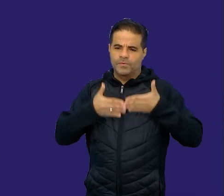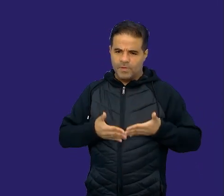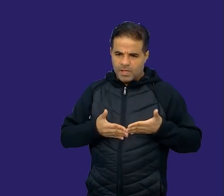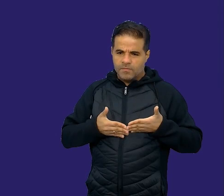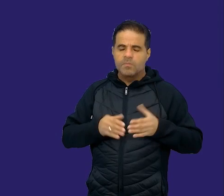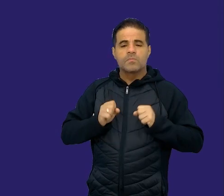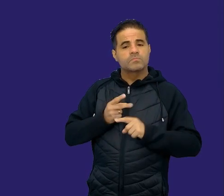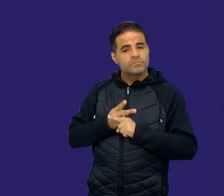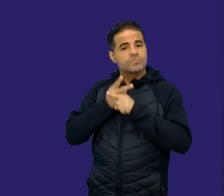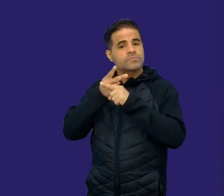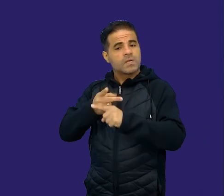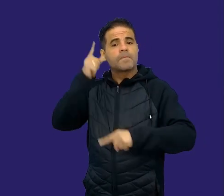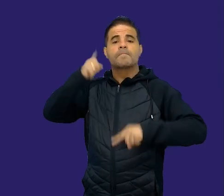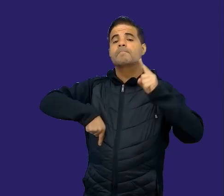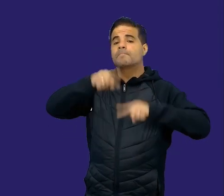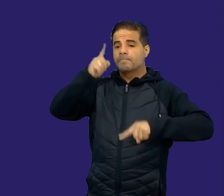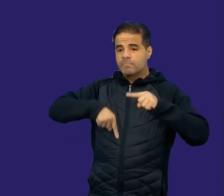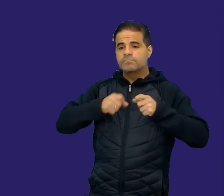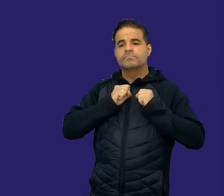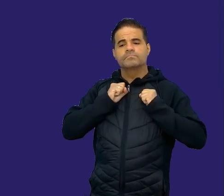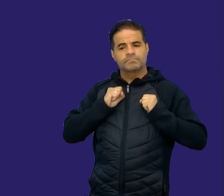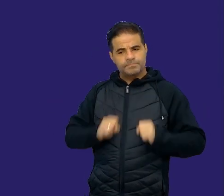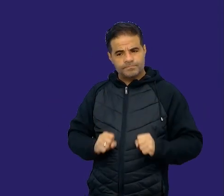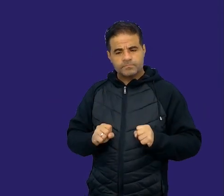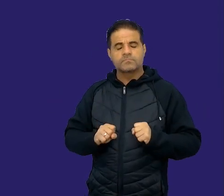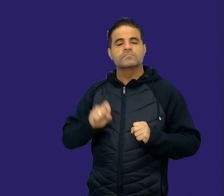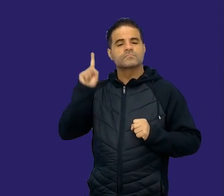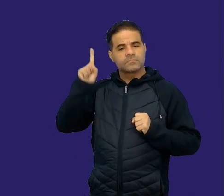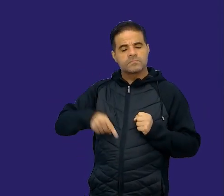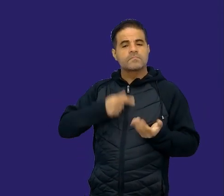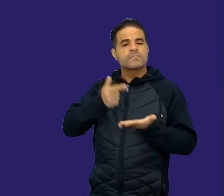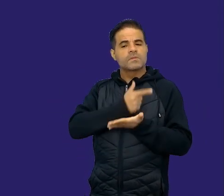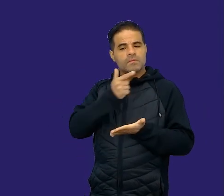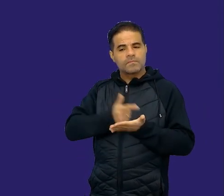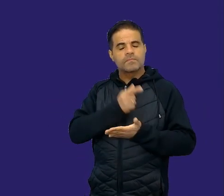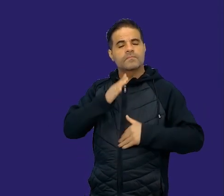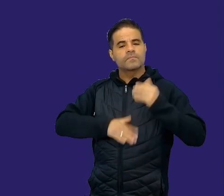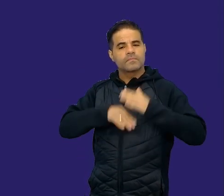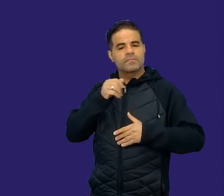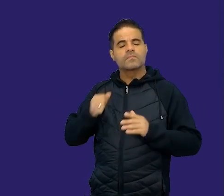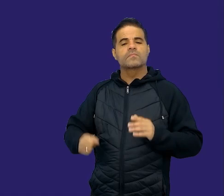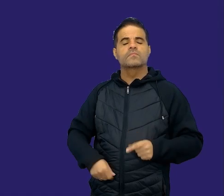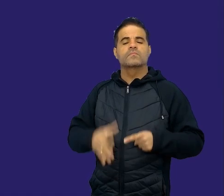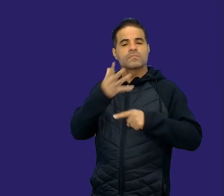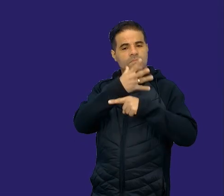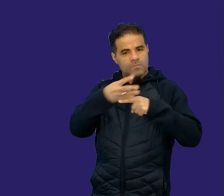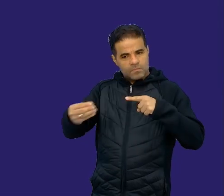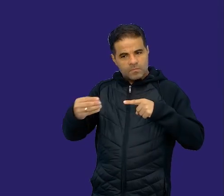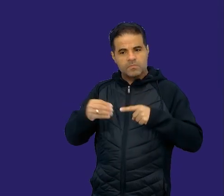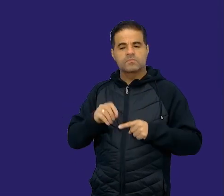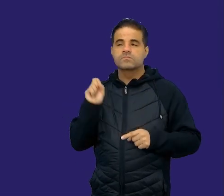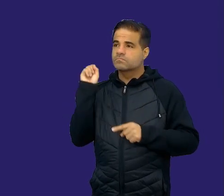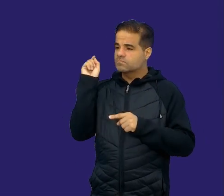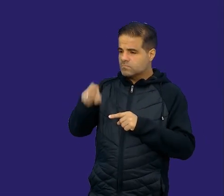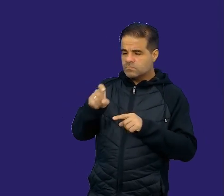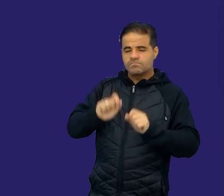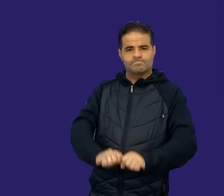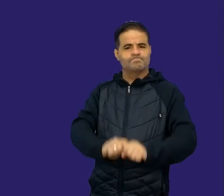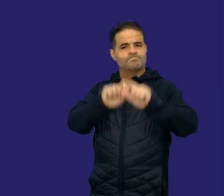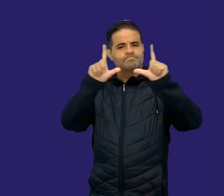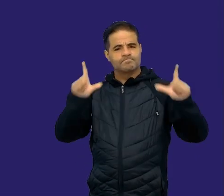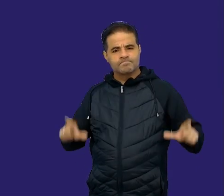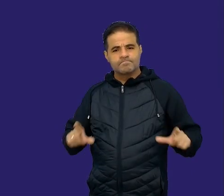podem buscar o material na página, né, da EFAP. Se vocês clicarem aqui no